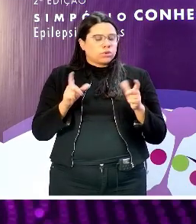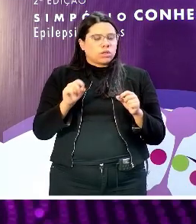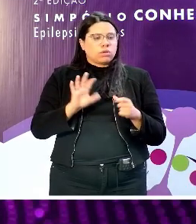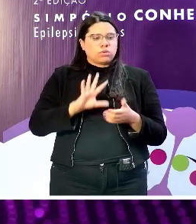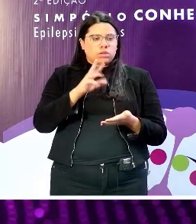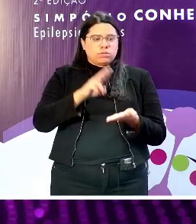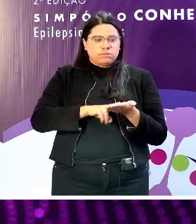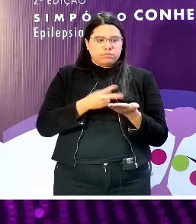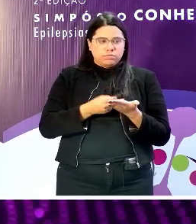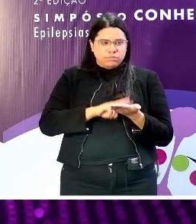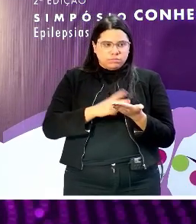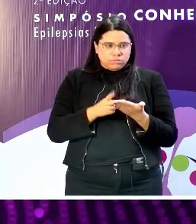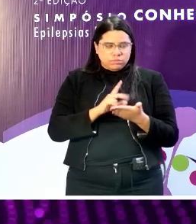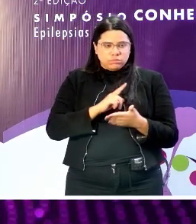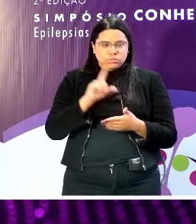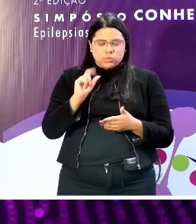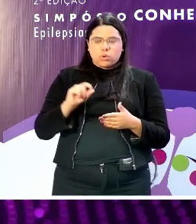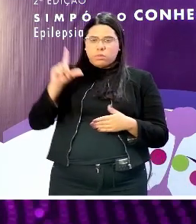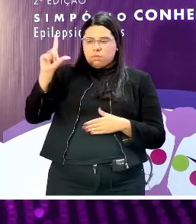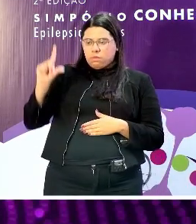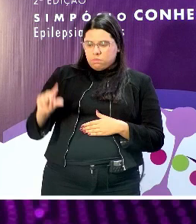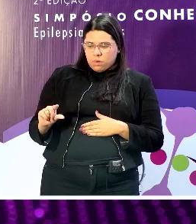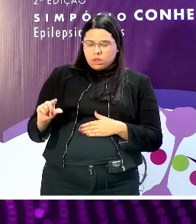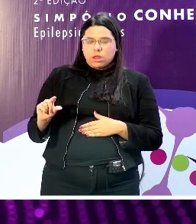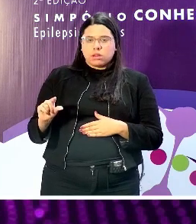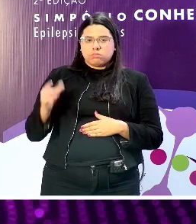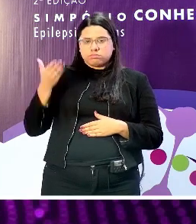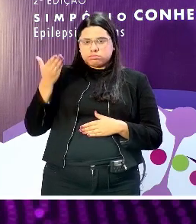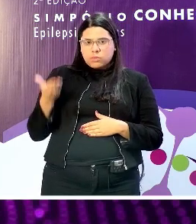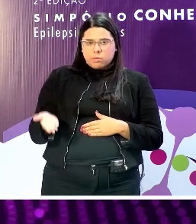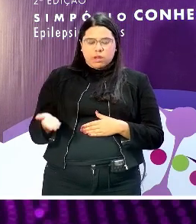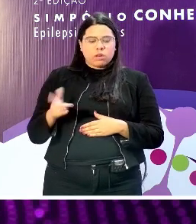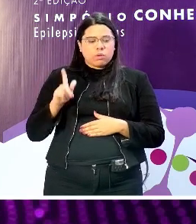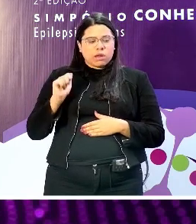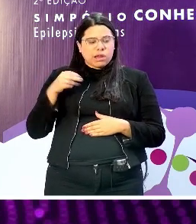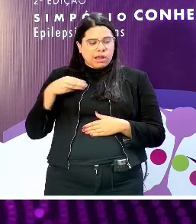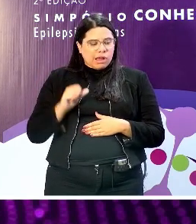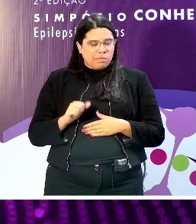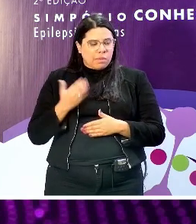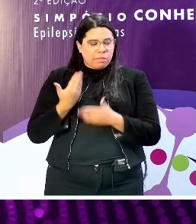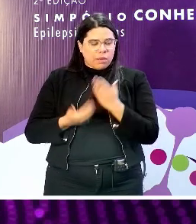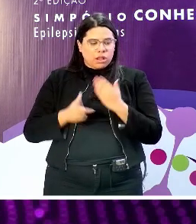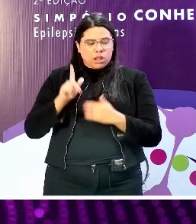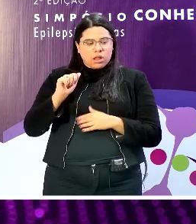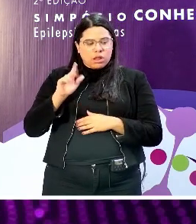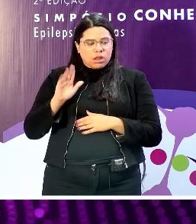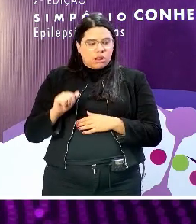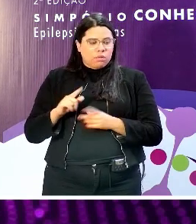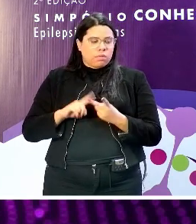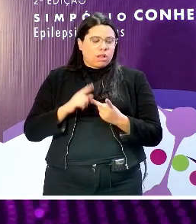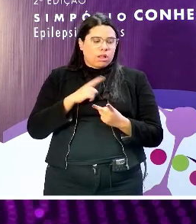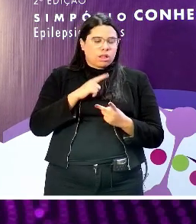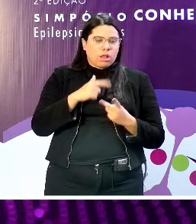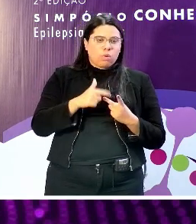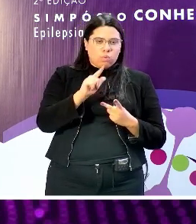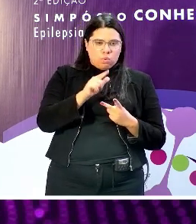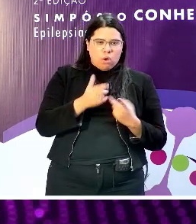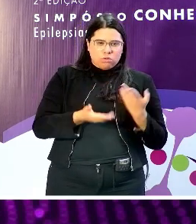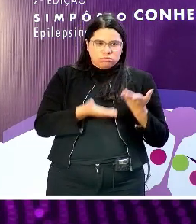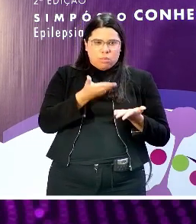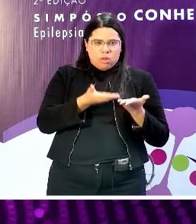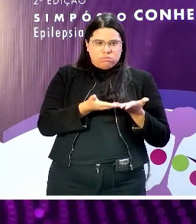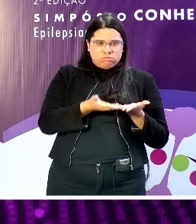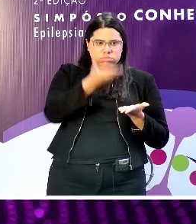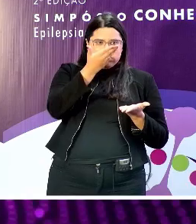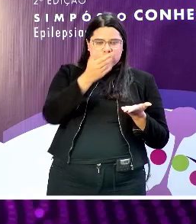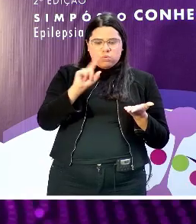é que a gente tem uma queda no GABA, né, que seria o inibitório, e a gente tem um aumento do glutamato, por exemplo,